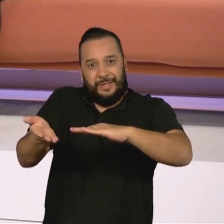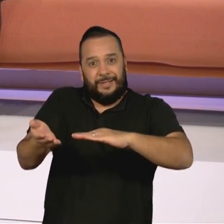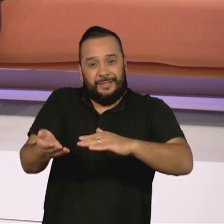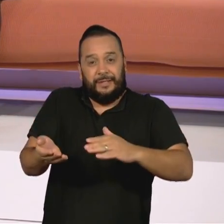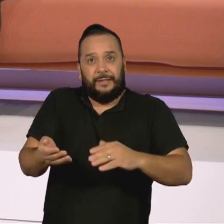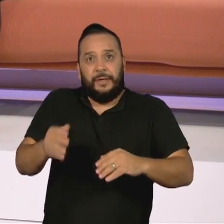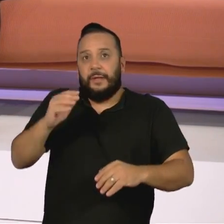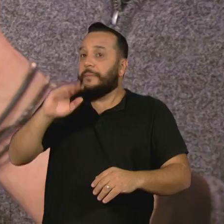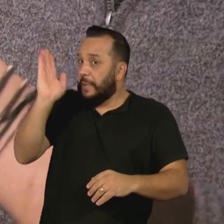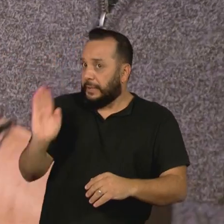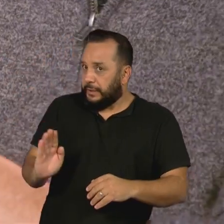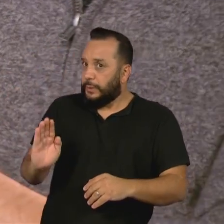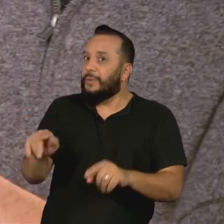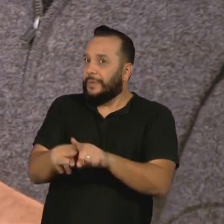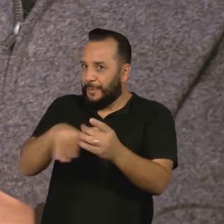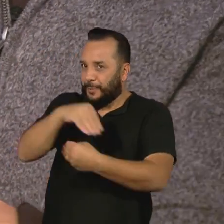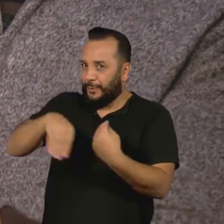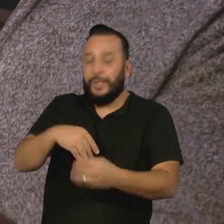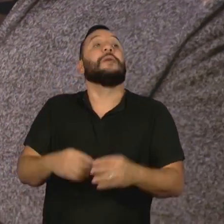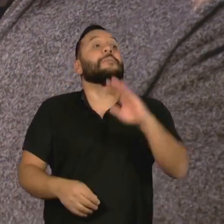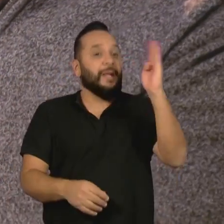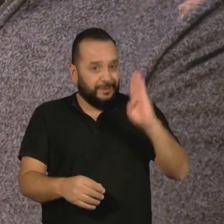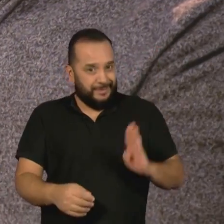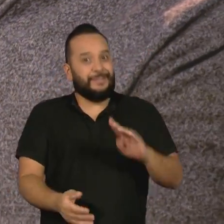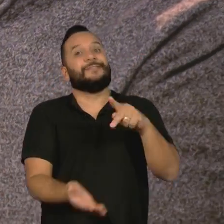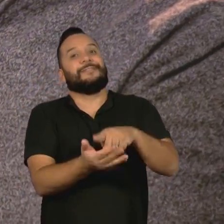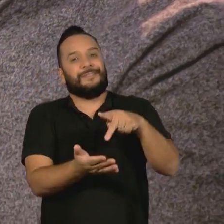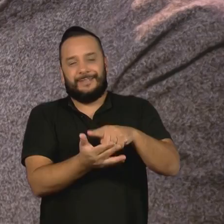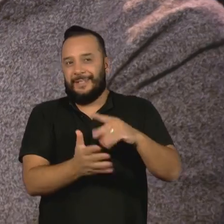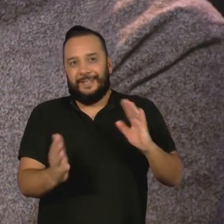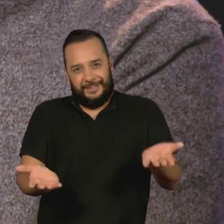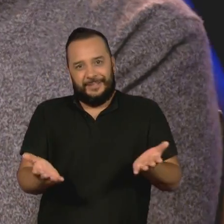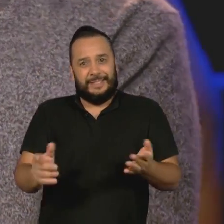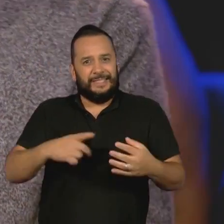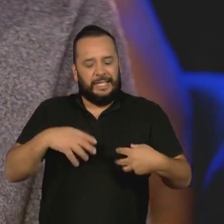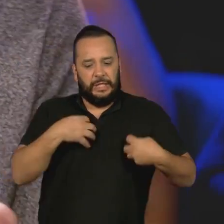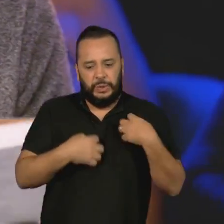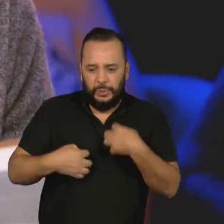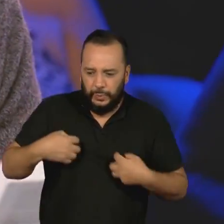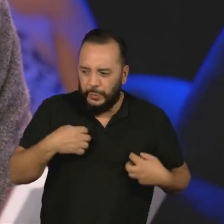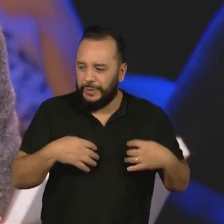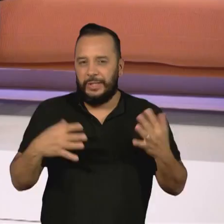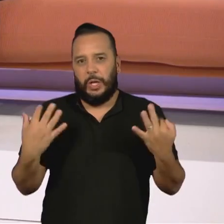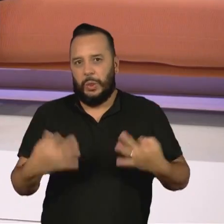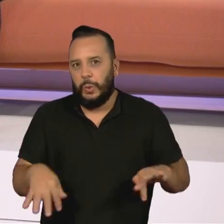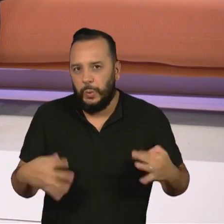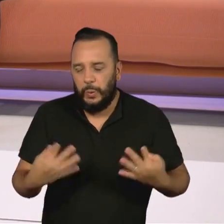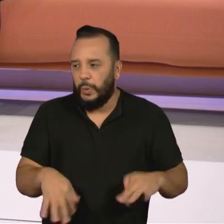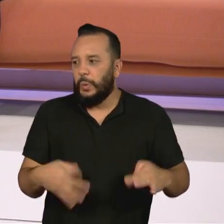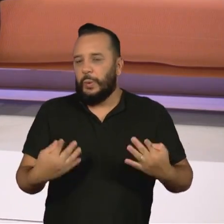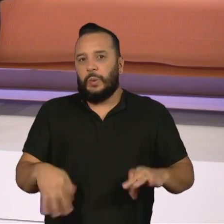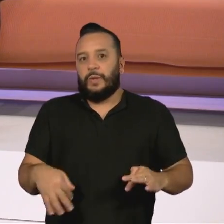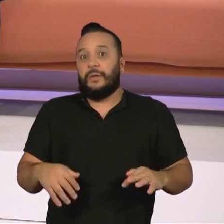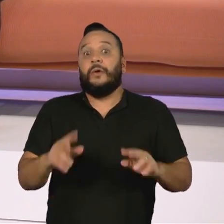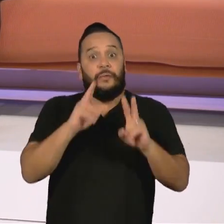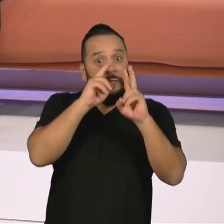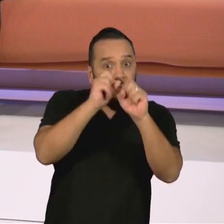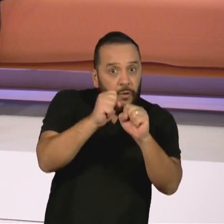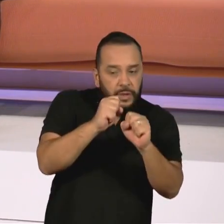adjacências. E Brasil, né? E Brasil, né? Com uma série de angústias, de dores, de força,